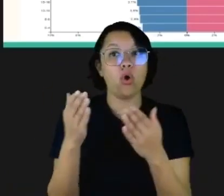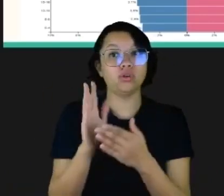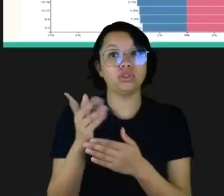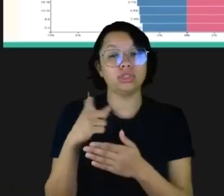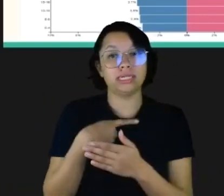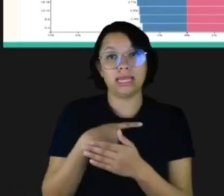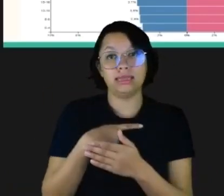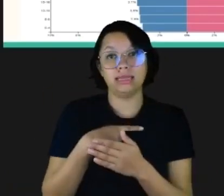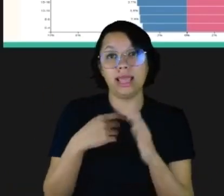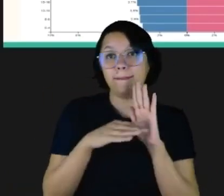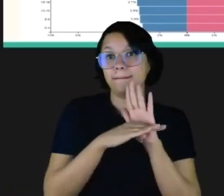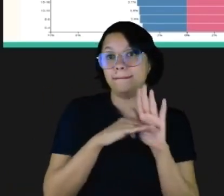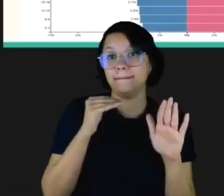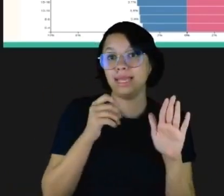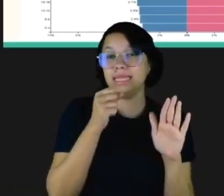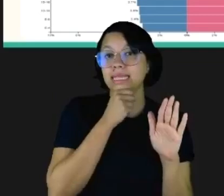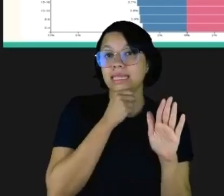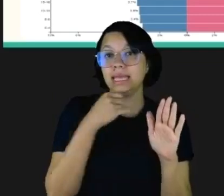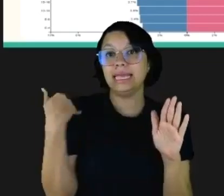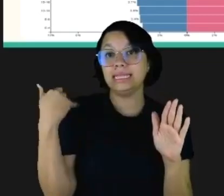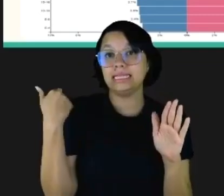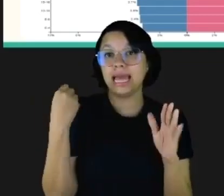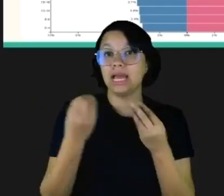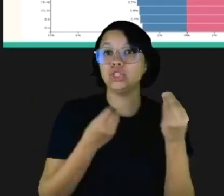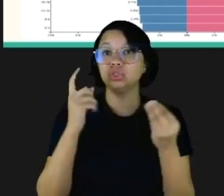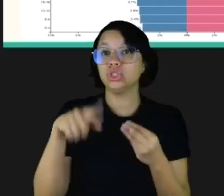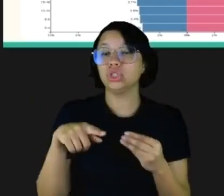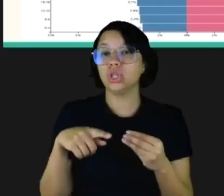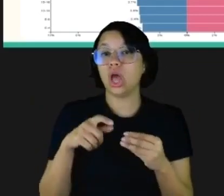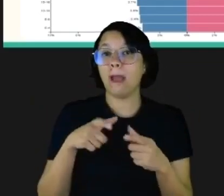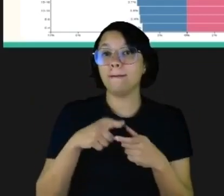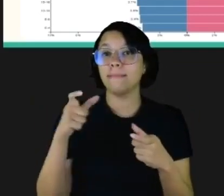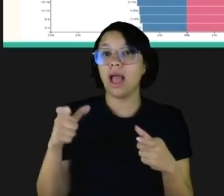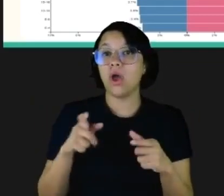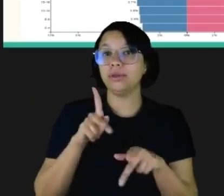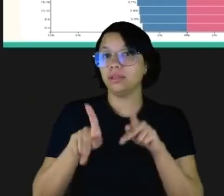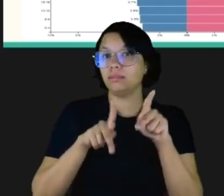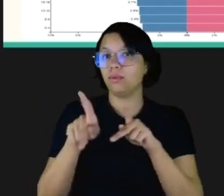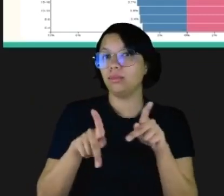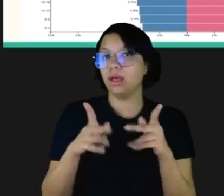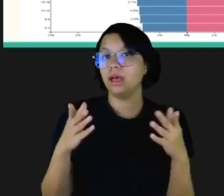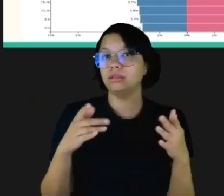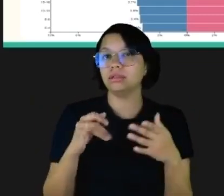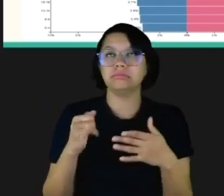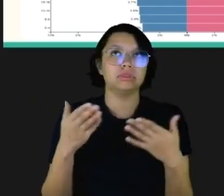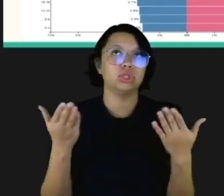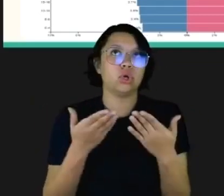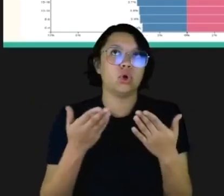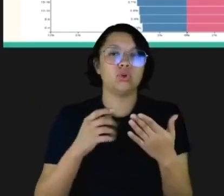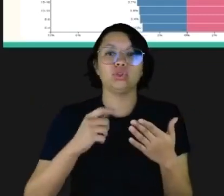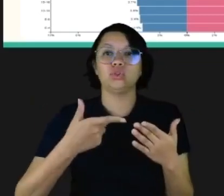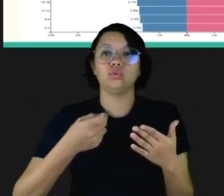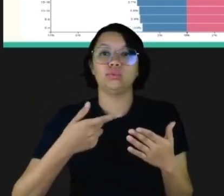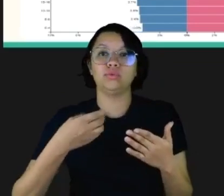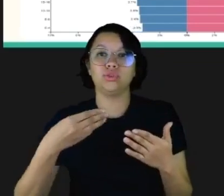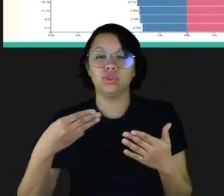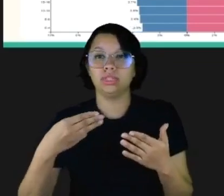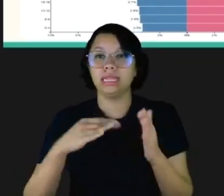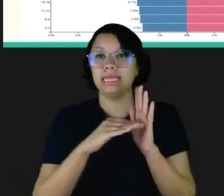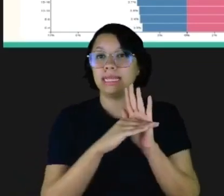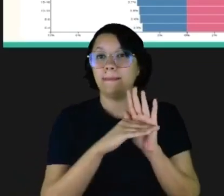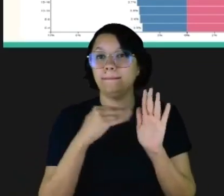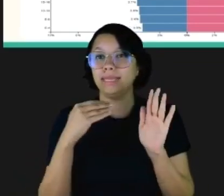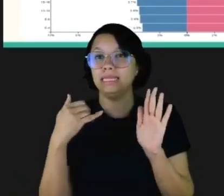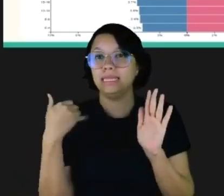tem a meia-idade como a maior parte da população. Então, se hoje, em 2023, a